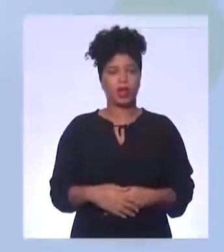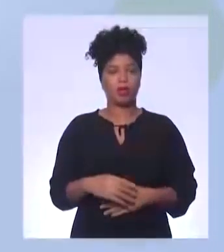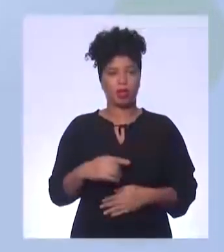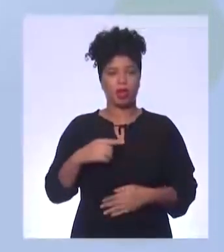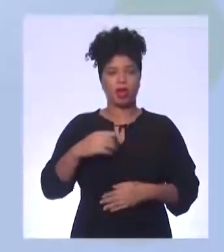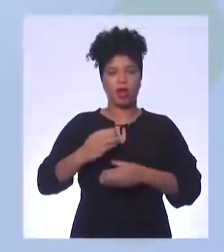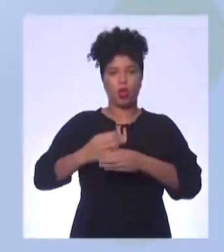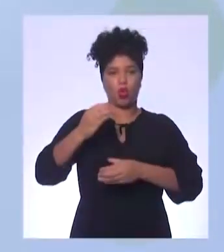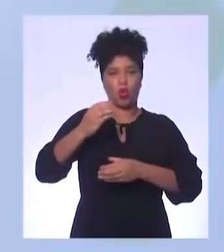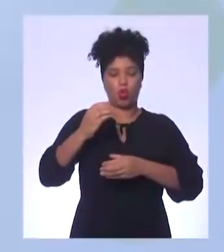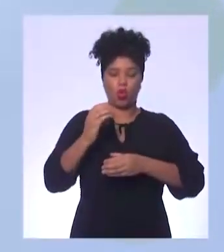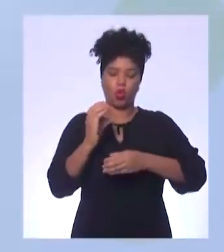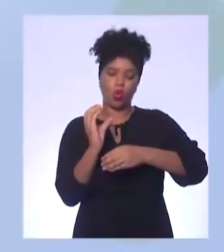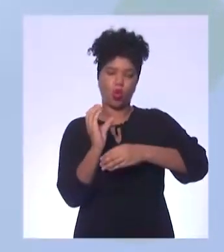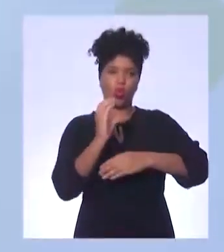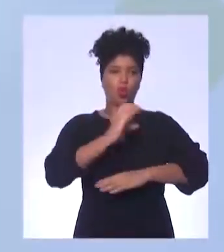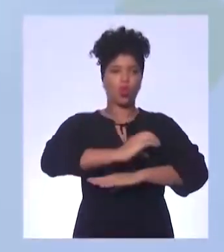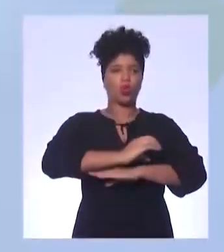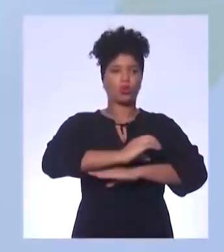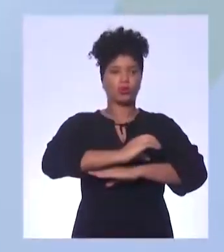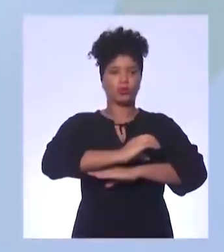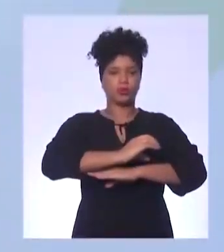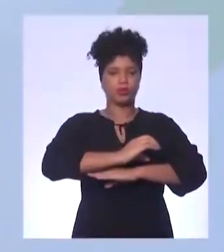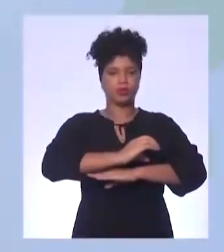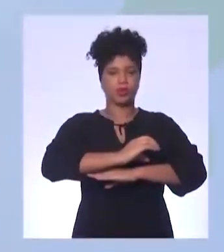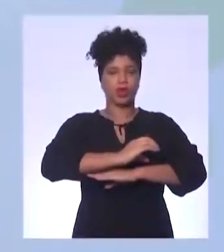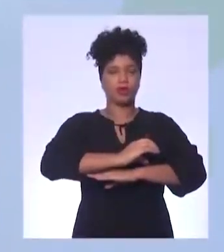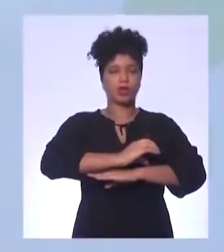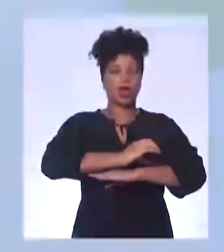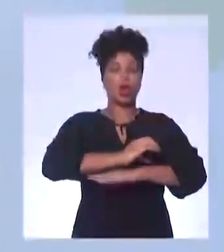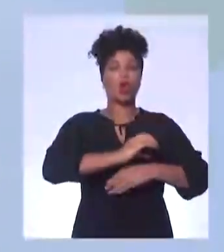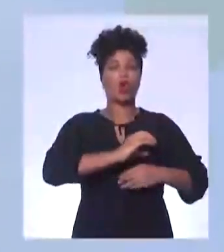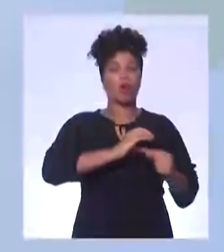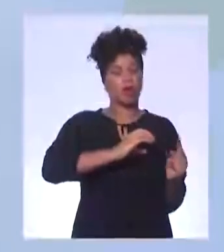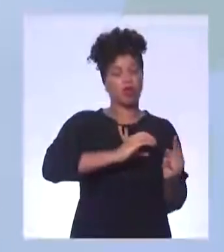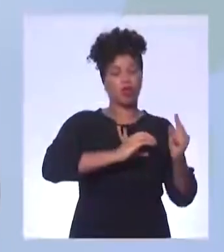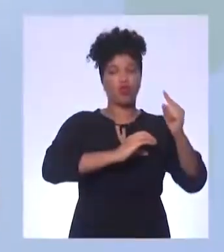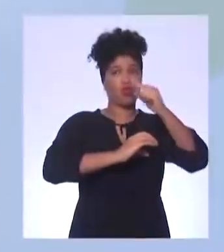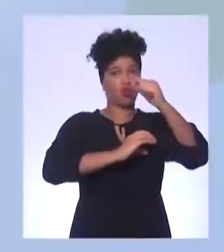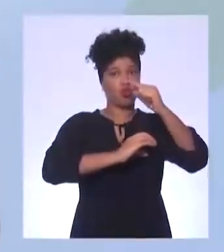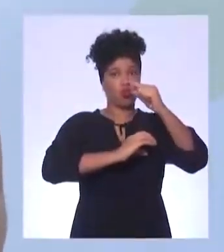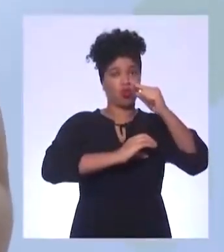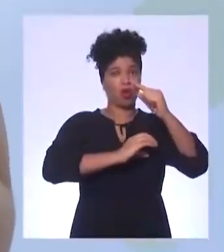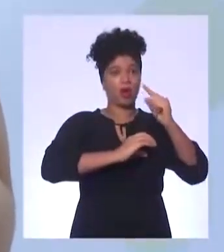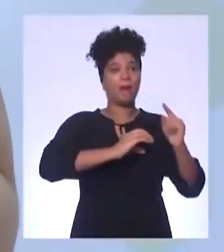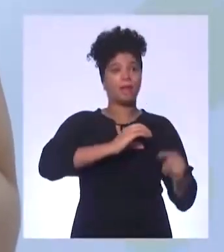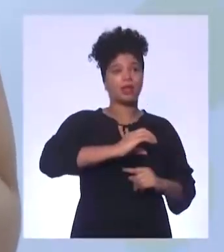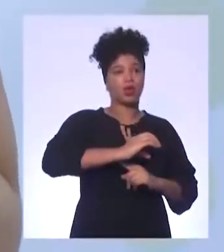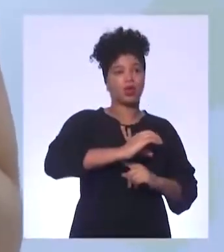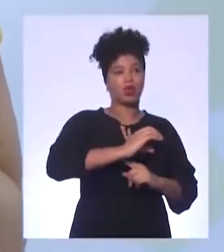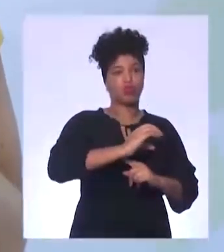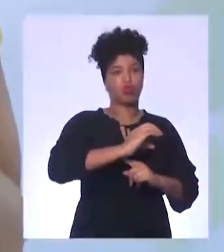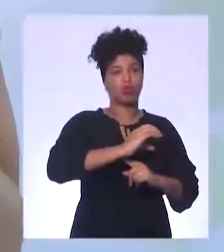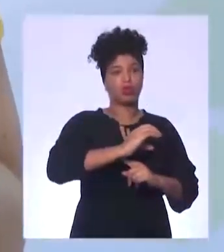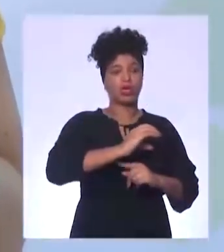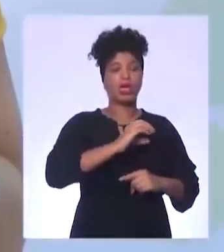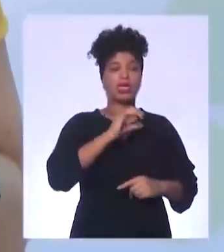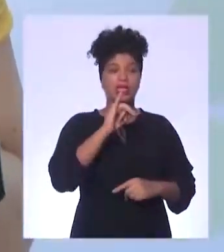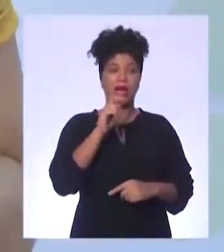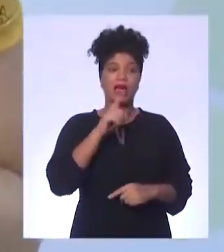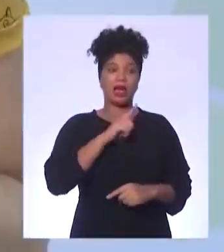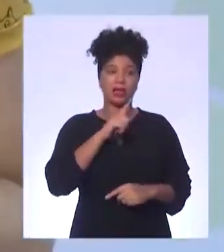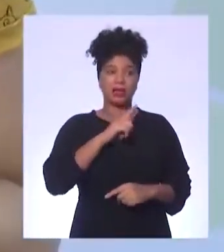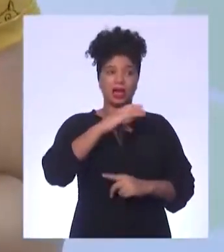garrafa assim. Ela vai girar 90 graus no sentido horário. Sentido horário é para cá. Certo? Se ela vai girar 90 graus, se ela está deitada